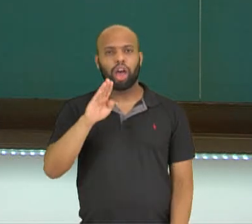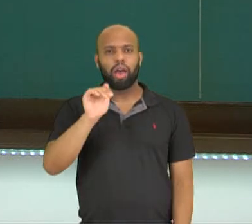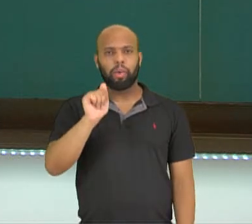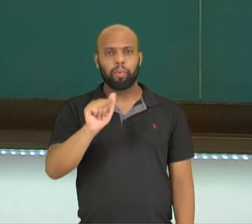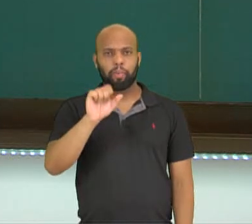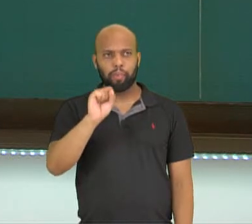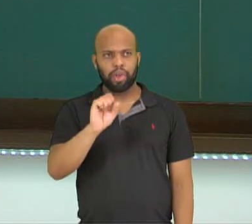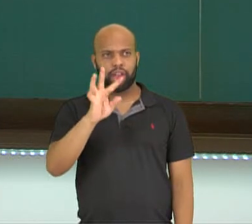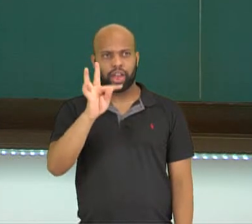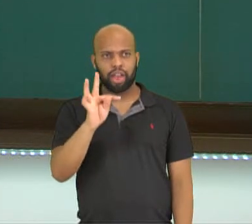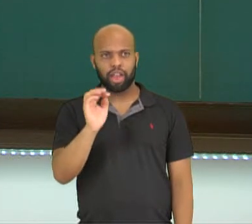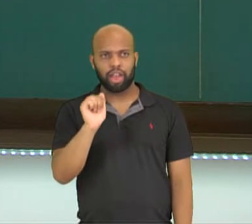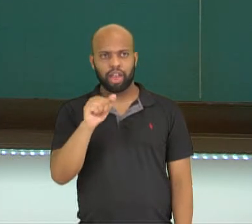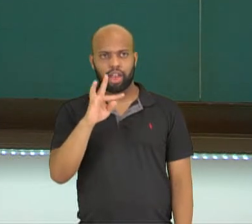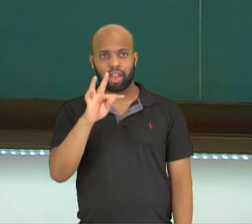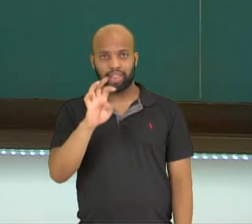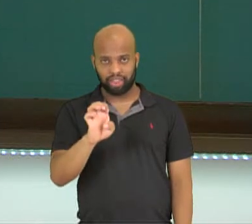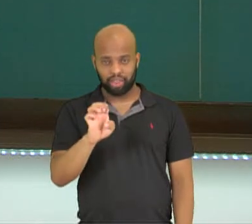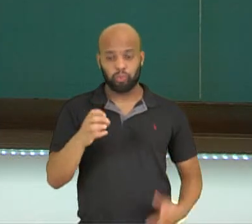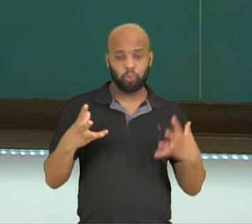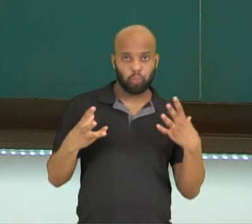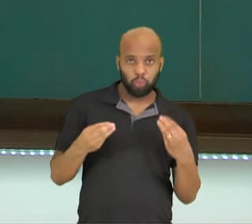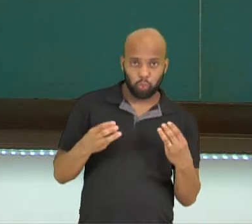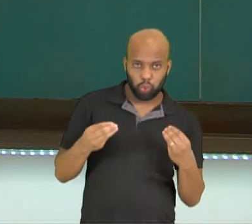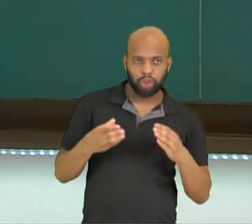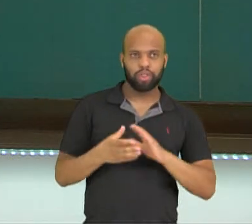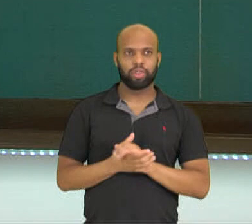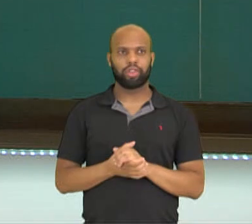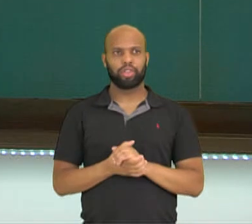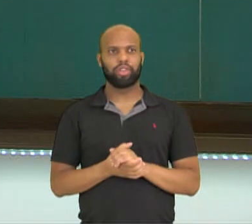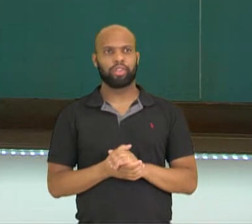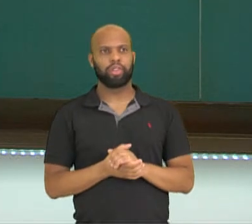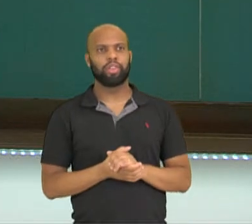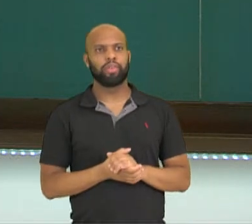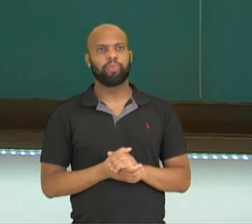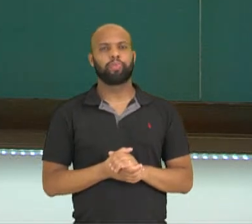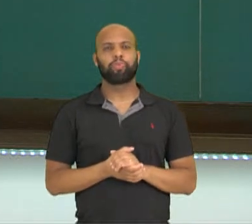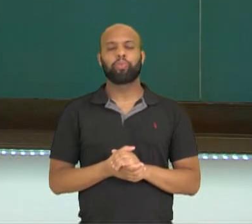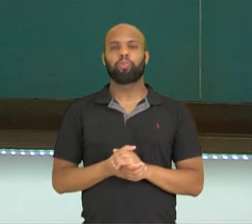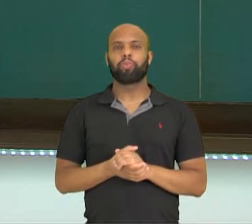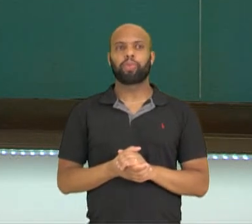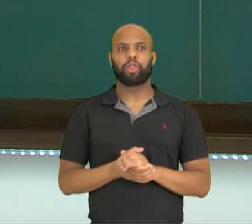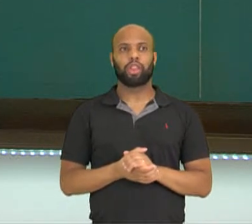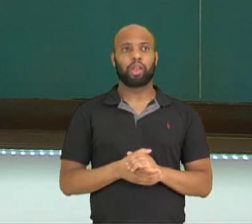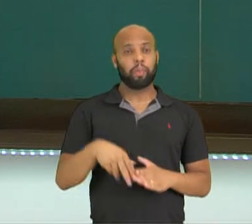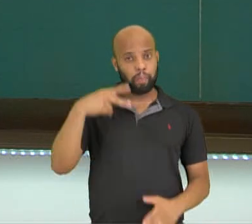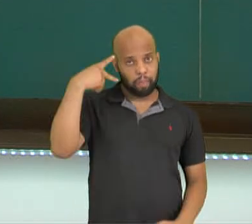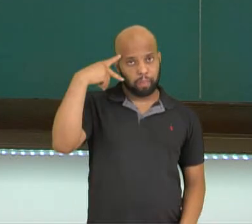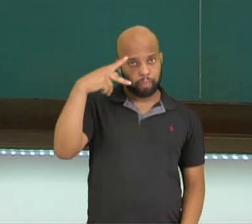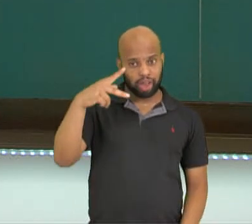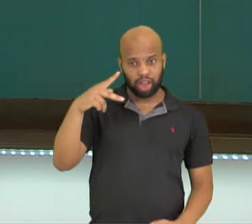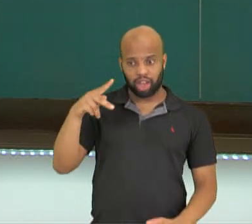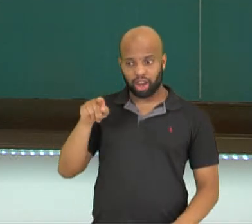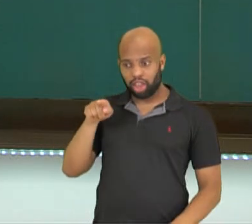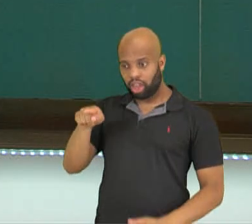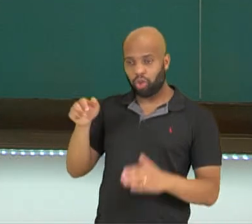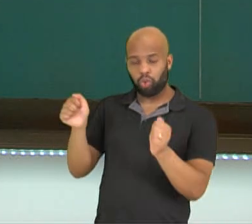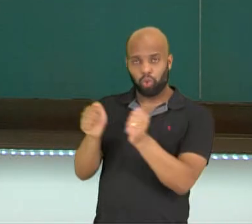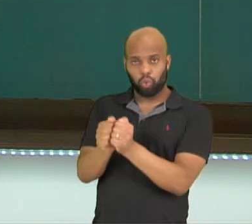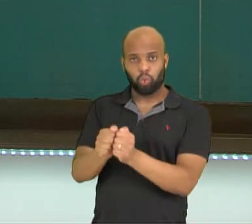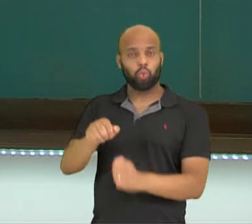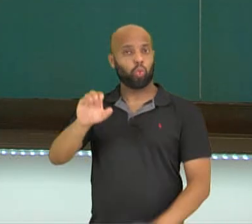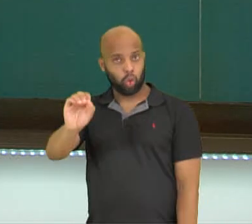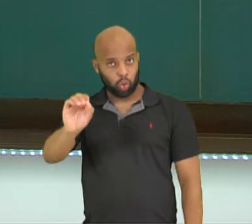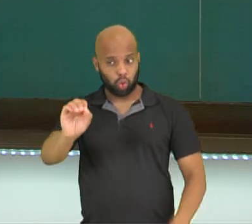é advérbio, é muito, ela é invariável, tá? Indulgentes para com o rapaz. Aqui, o